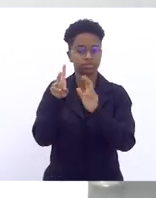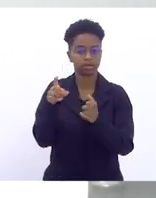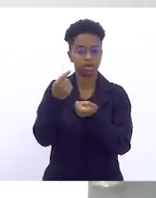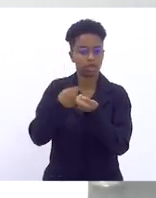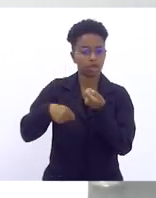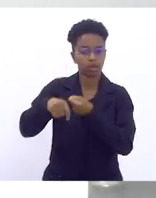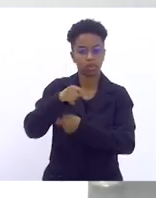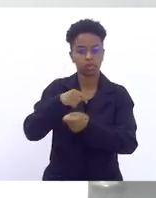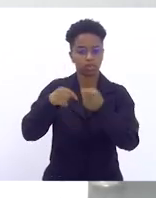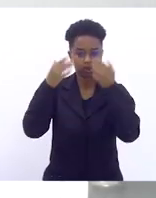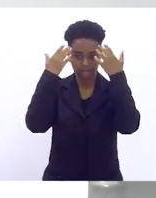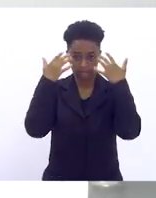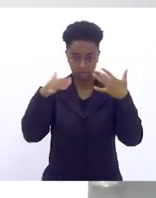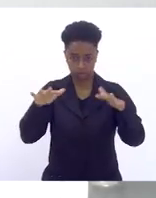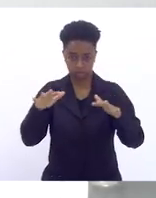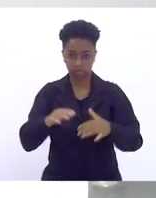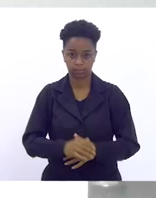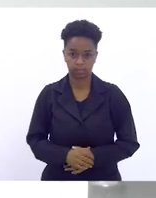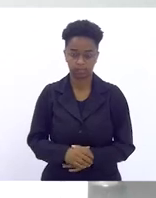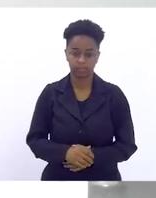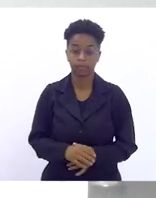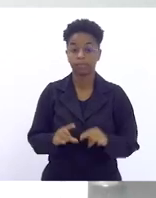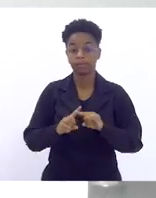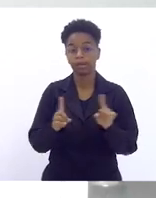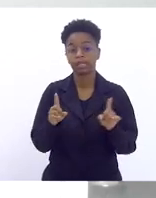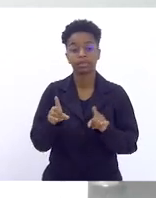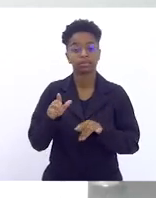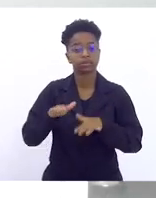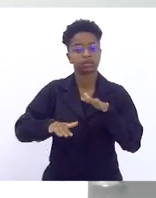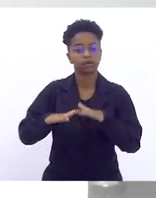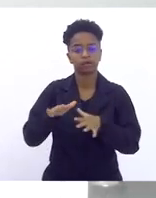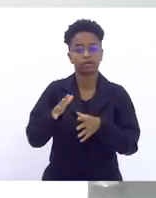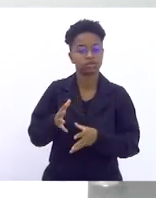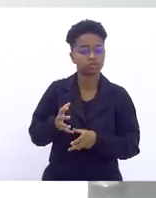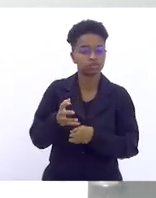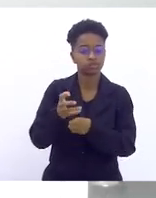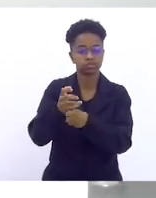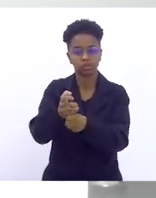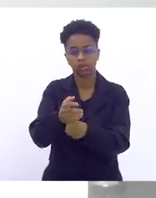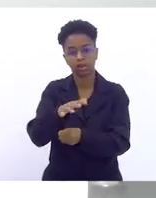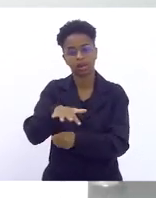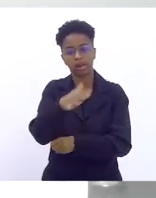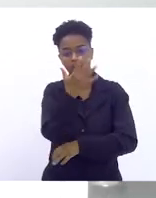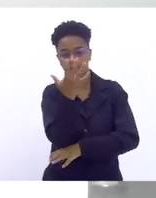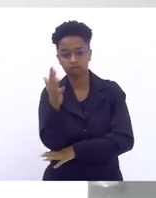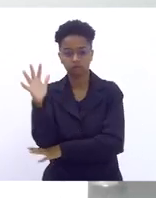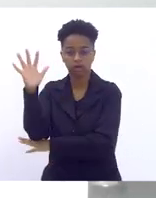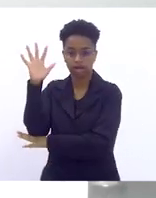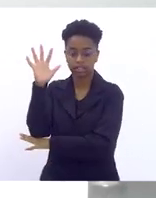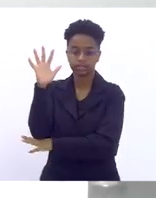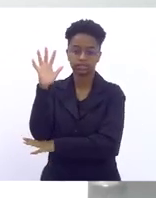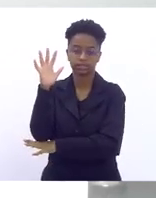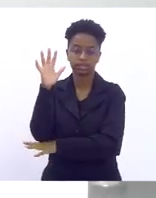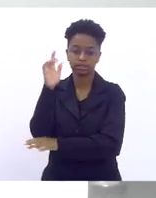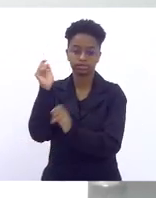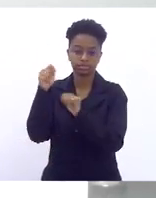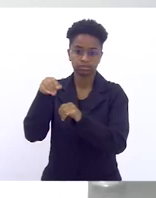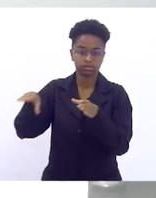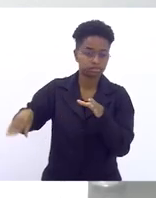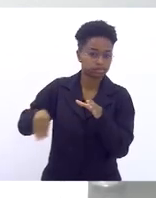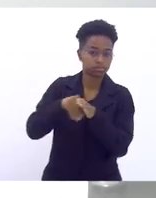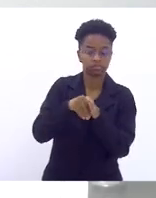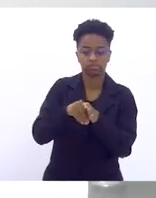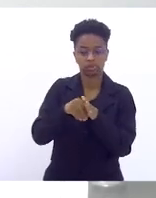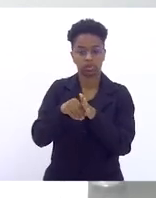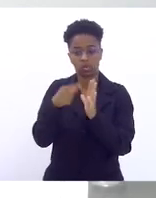traga a contabilidade ambiental a floresta em pé para dentro do orçamento